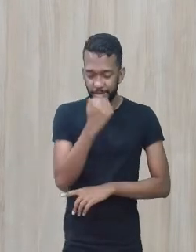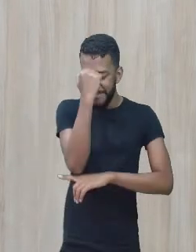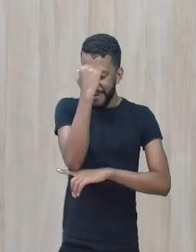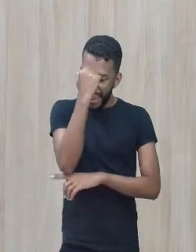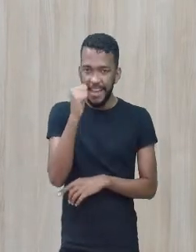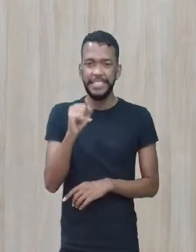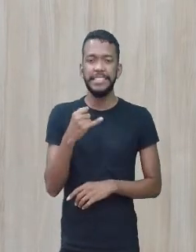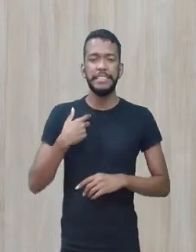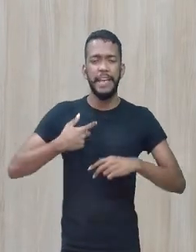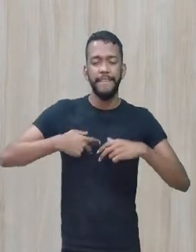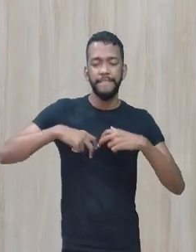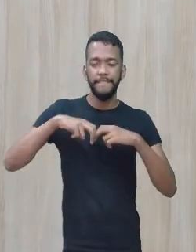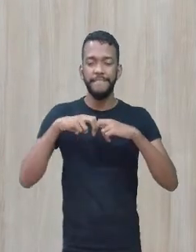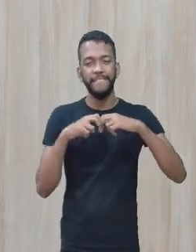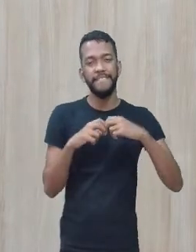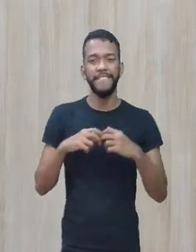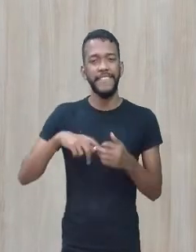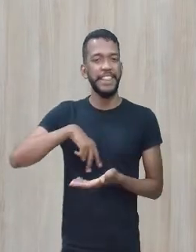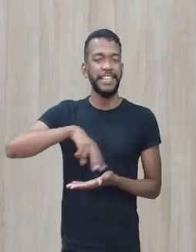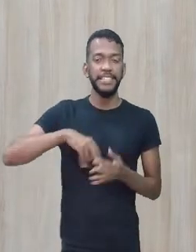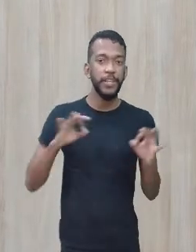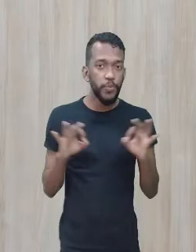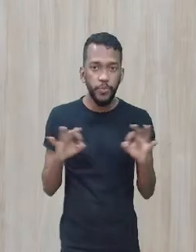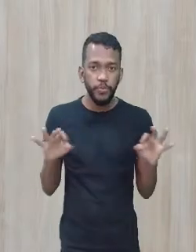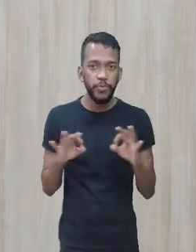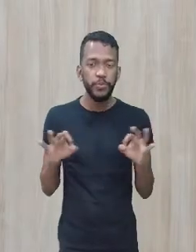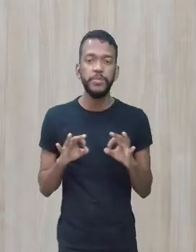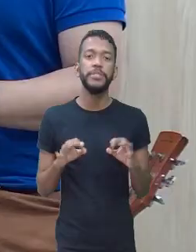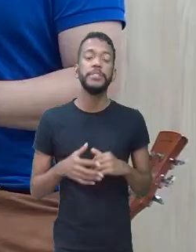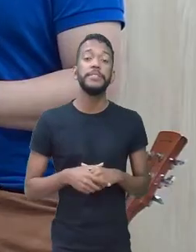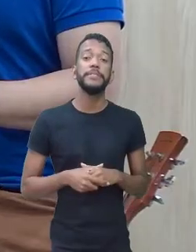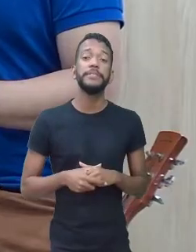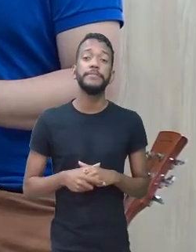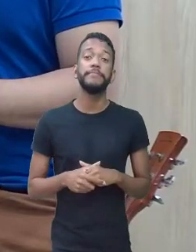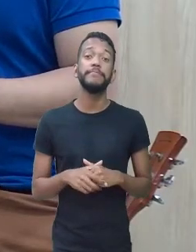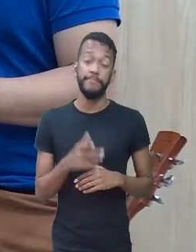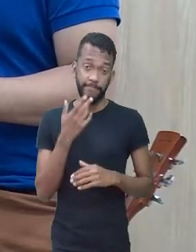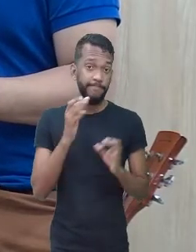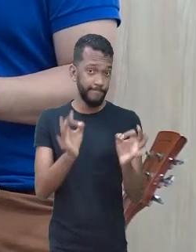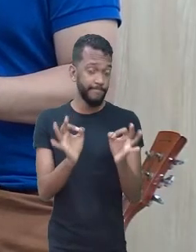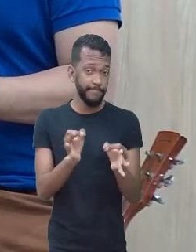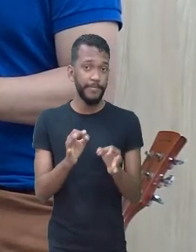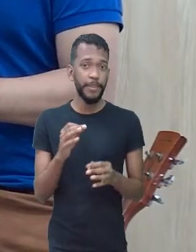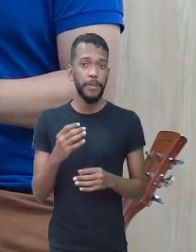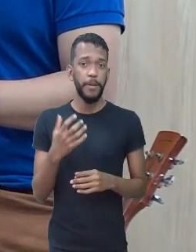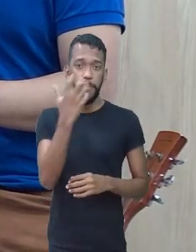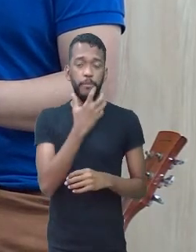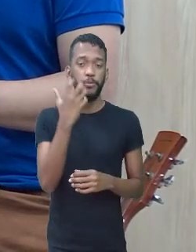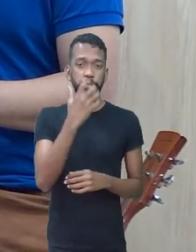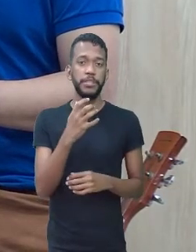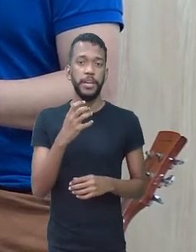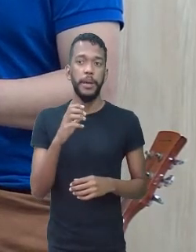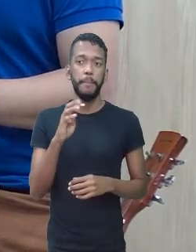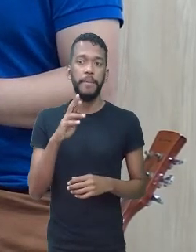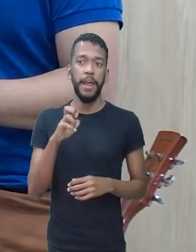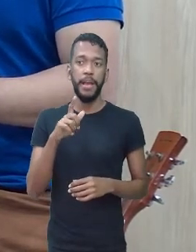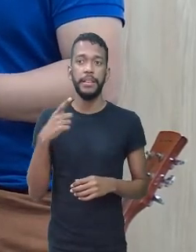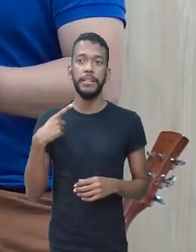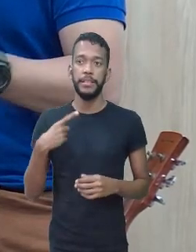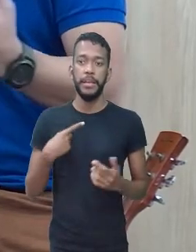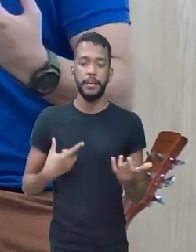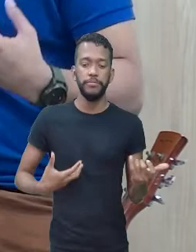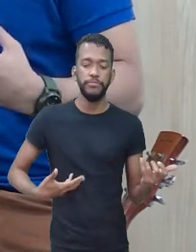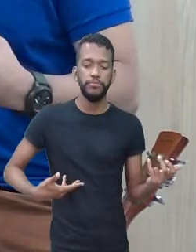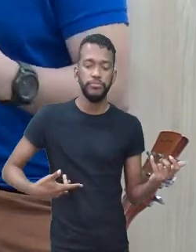nunca dançou um brega, né, não sabe o que está perdendo, não é verdade, professor? Isso mesmo. Em geral, as músicas do brega começam com acordes menores, exatamente